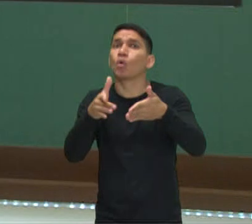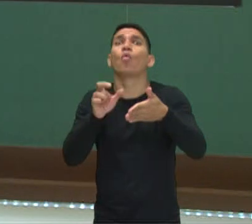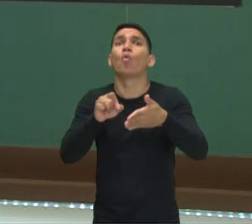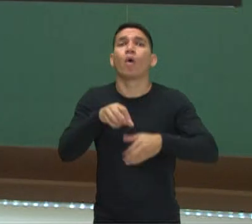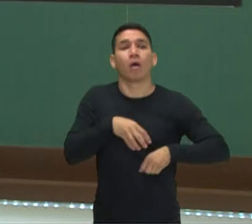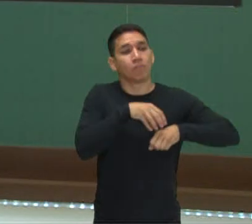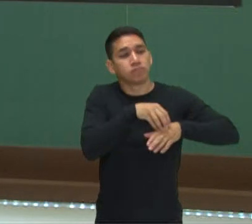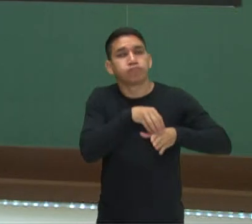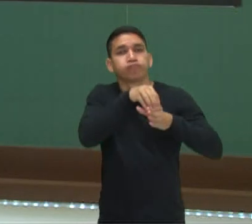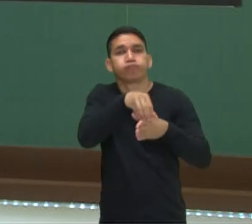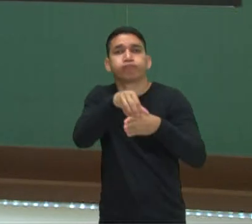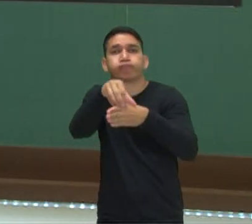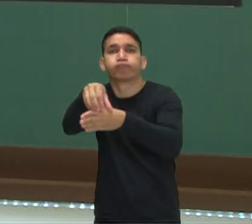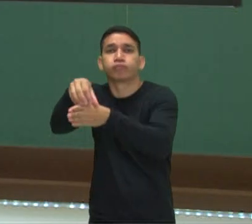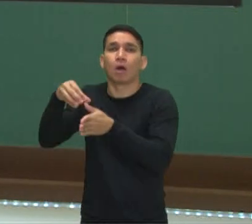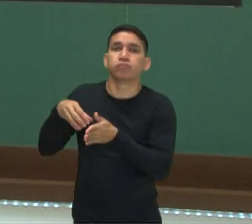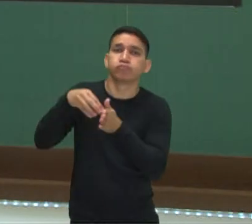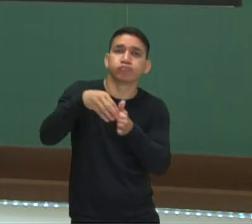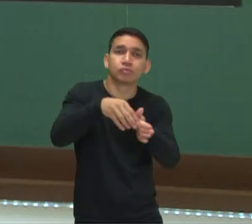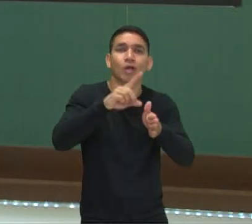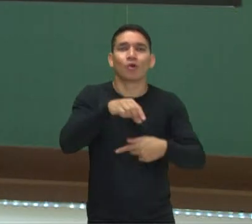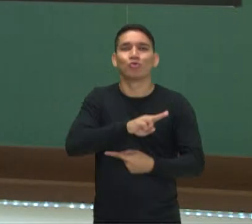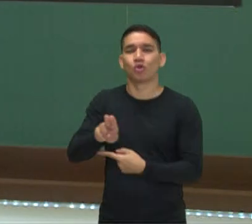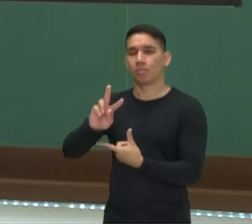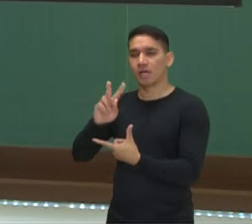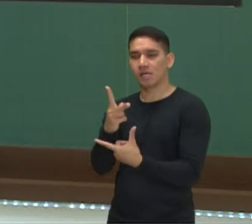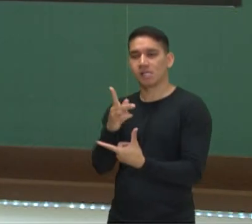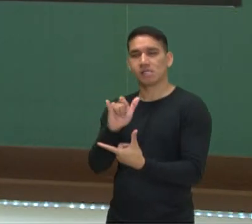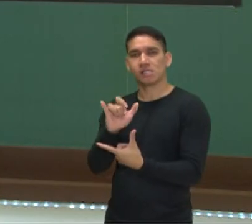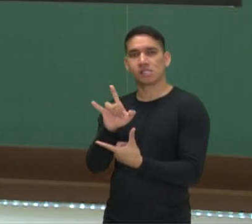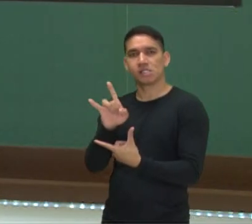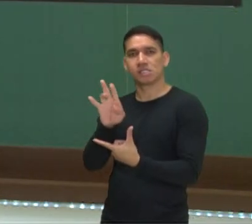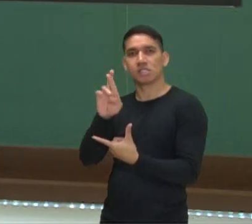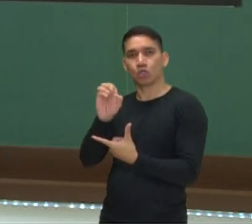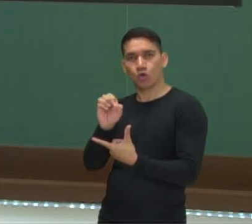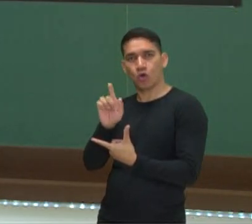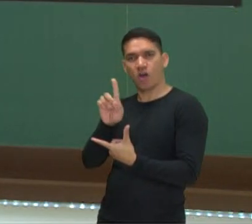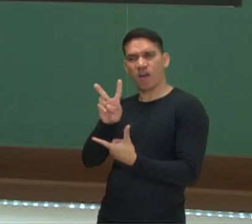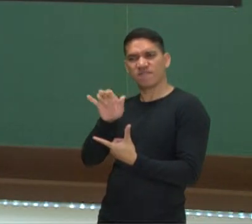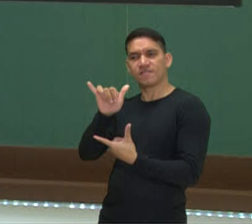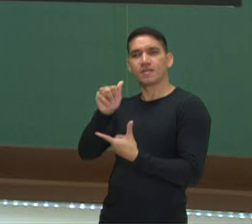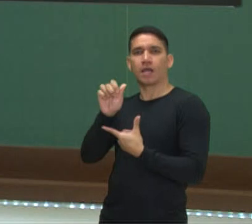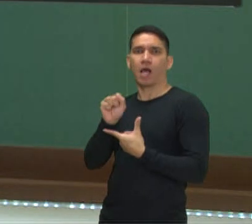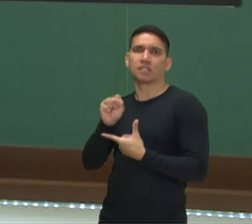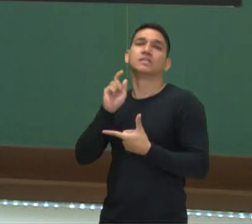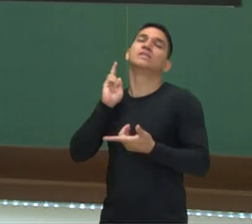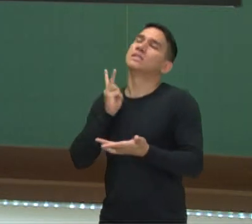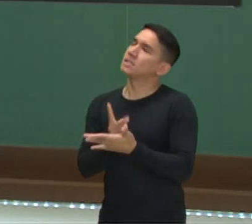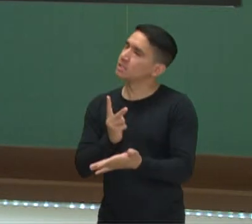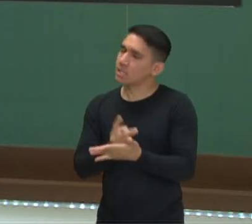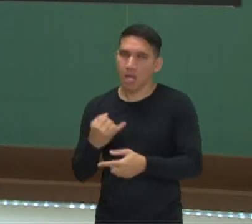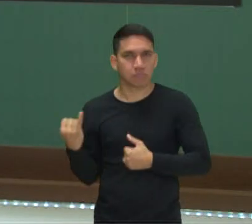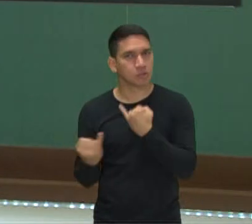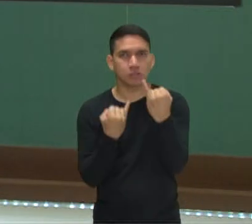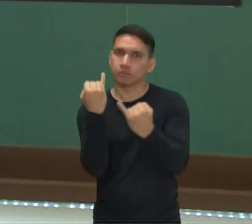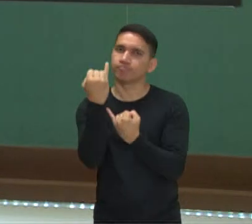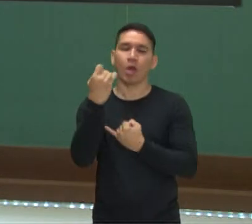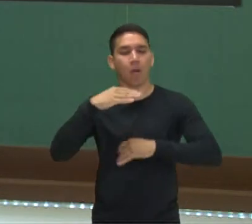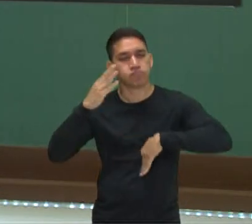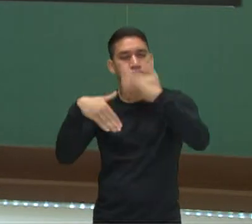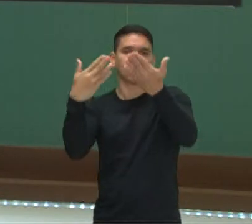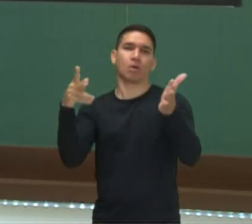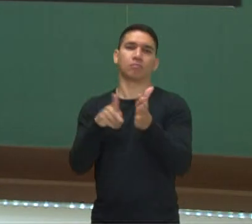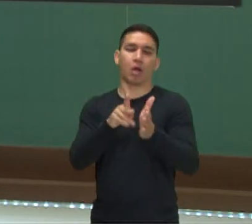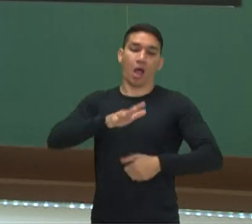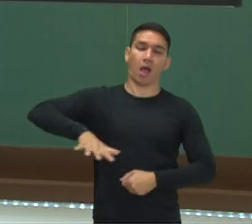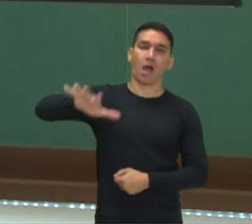para deslocamento. São as chamadas hidrovias, né? Sempre foram importantes para o desenvolvimento econômico da região. Algumas